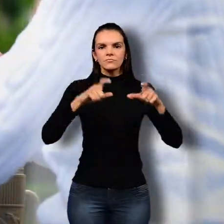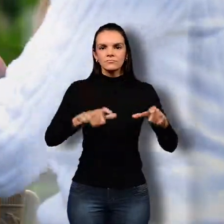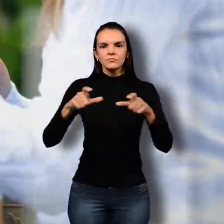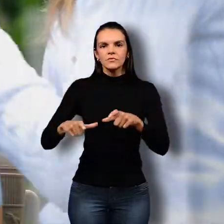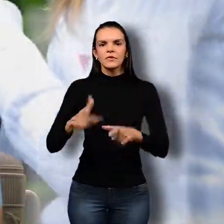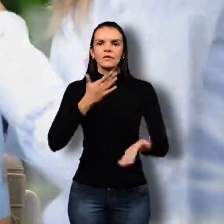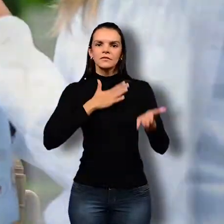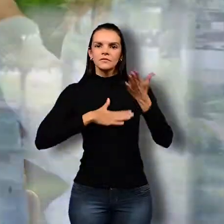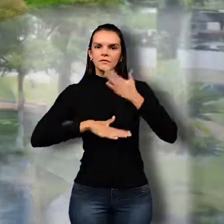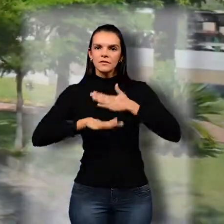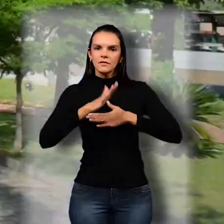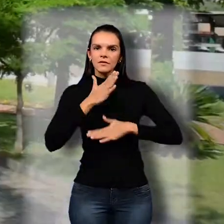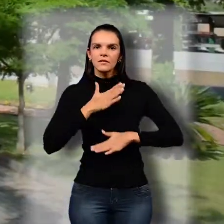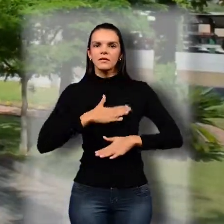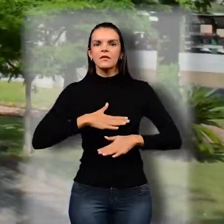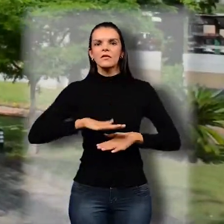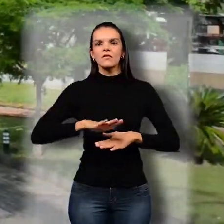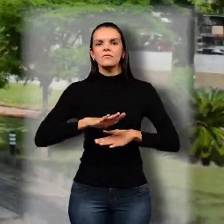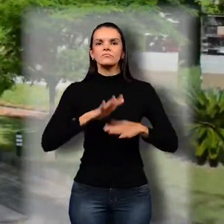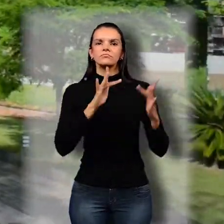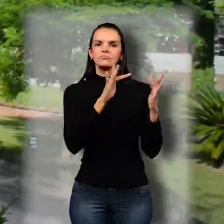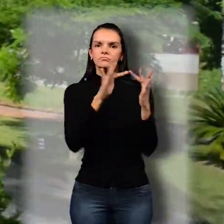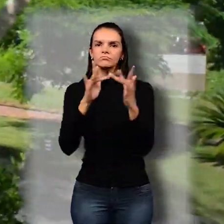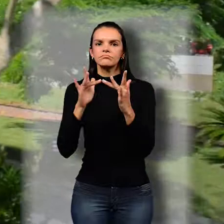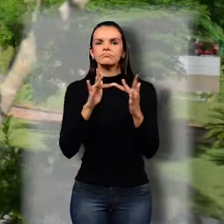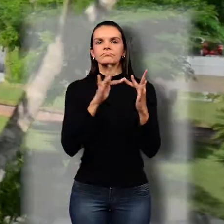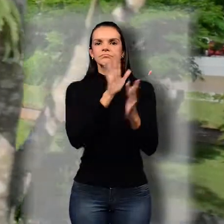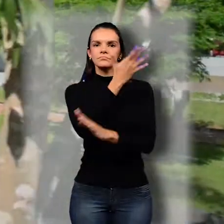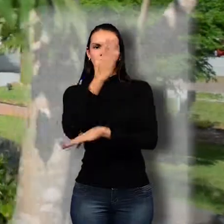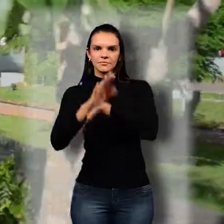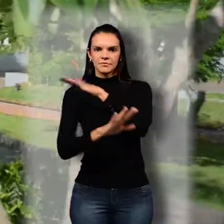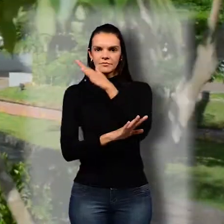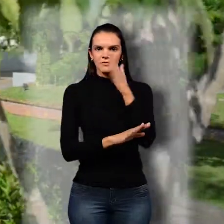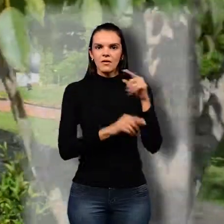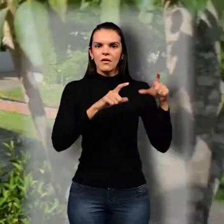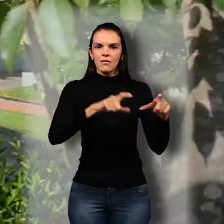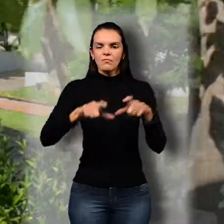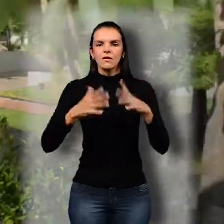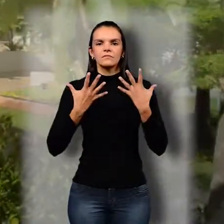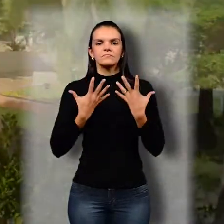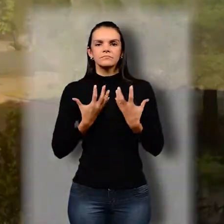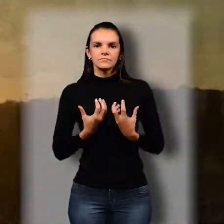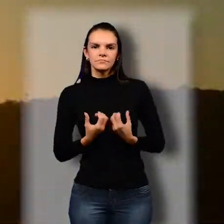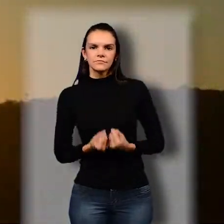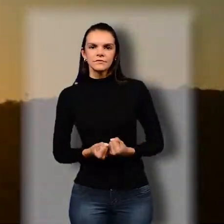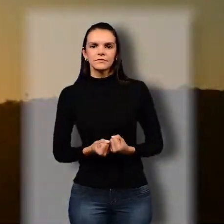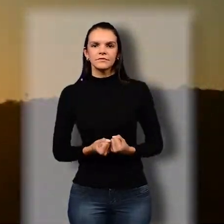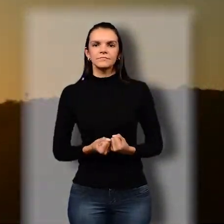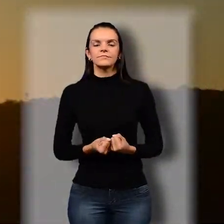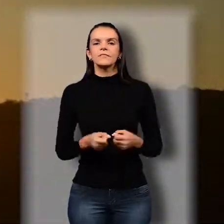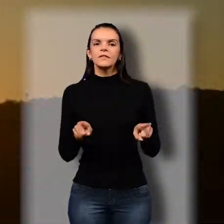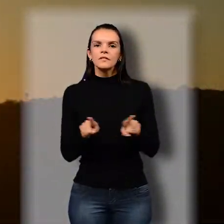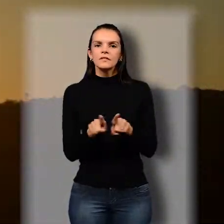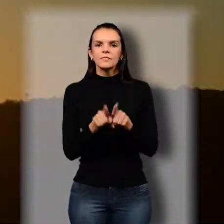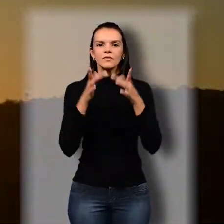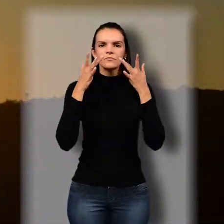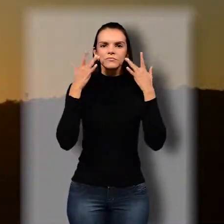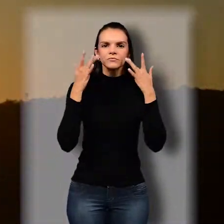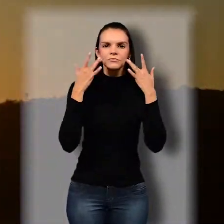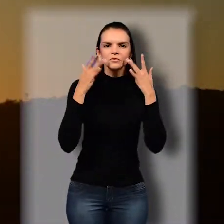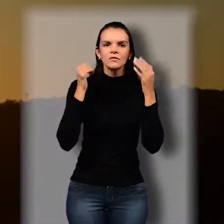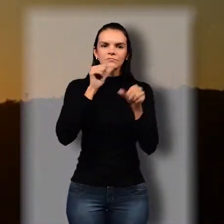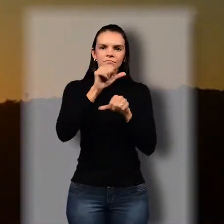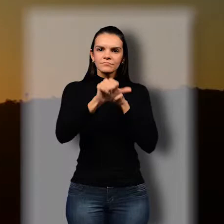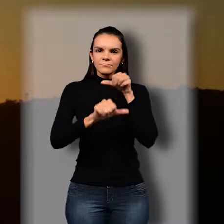harmônicos, ambientes em meio à natureza, recantos acolhedores e espetáculos que se renovam